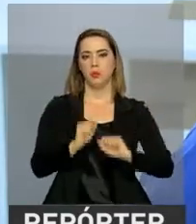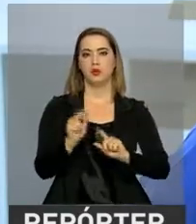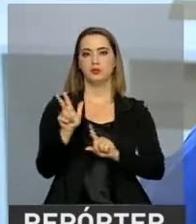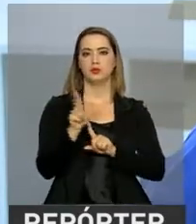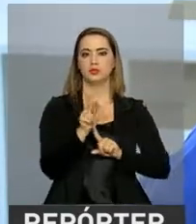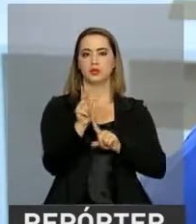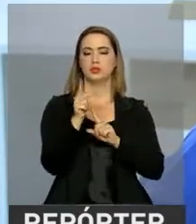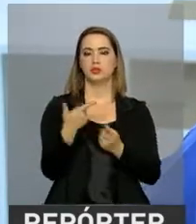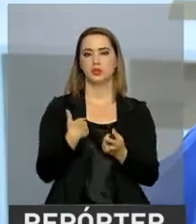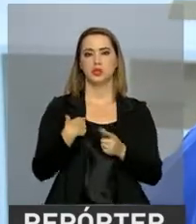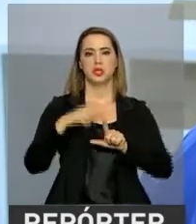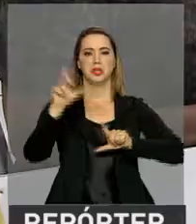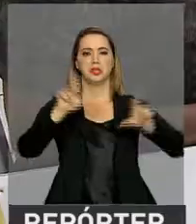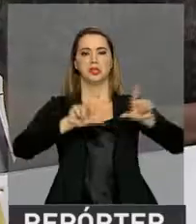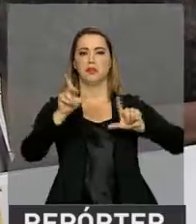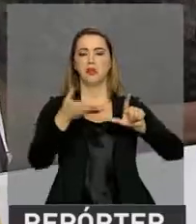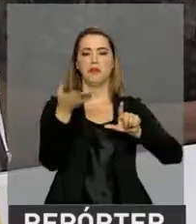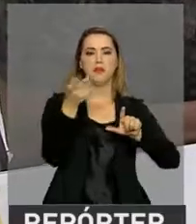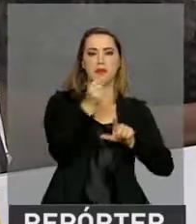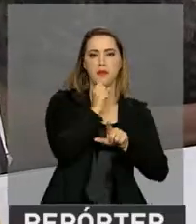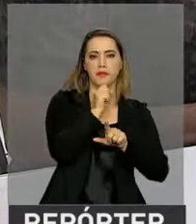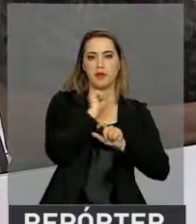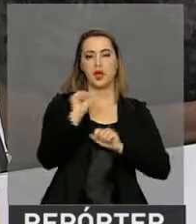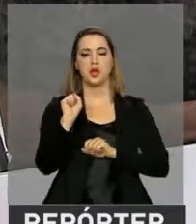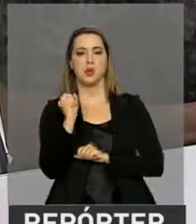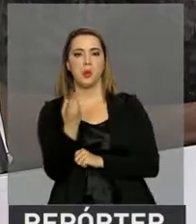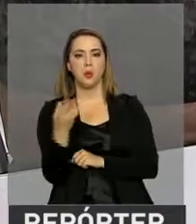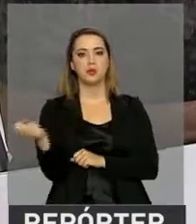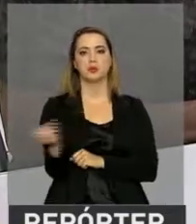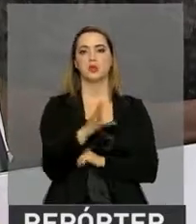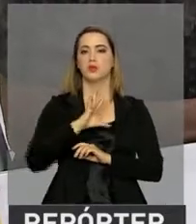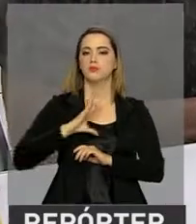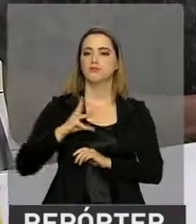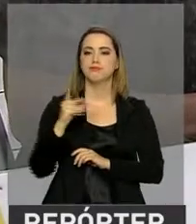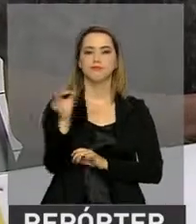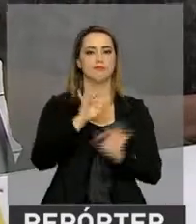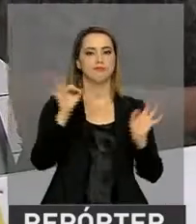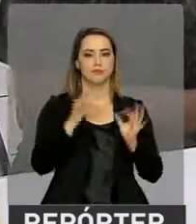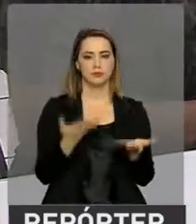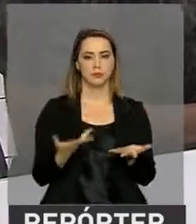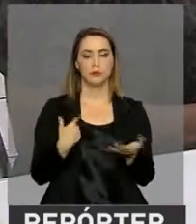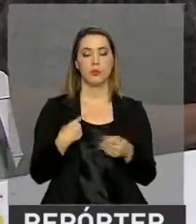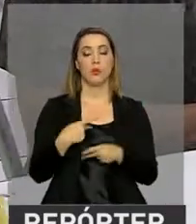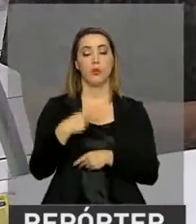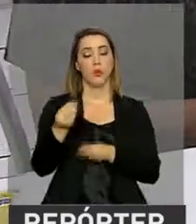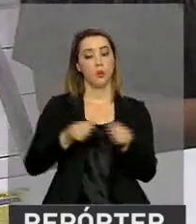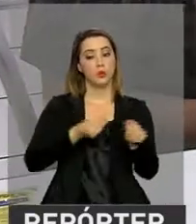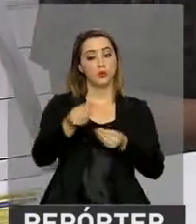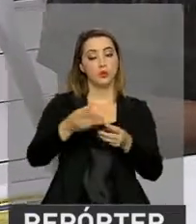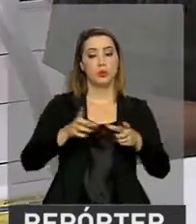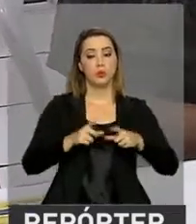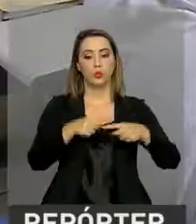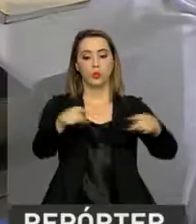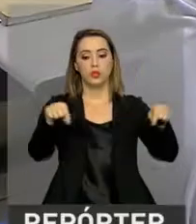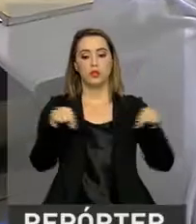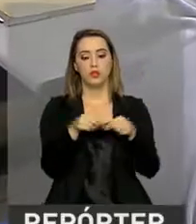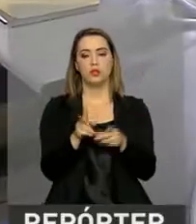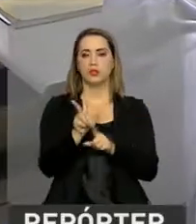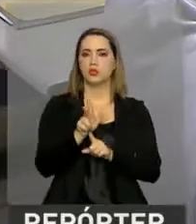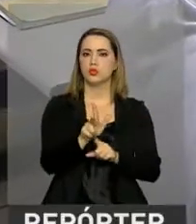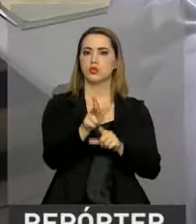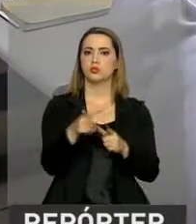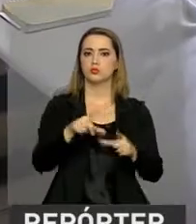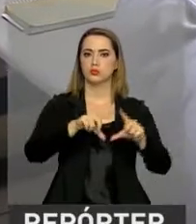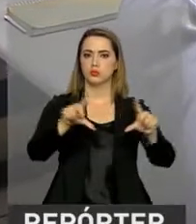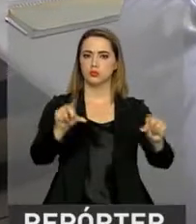velho-novo pega 0 os conversores vão continuar sendo distribuídos para famílias de baixa renda do distrito federal e entorno para